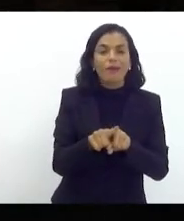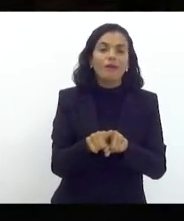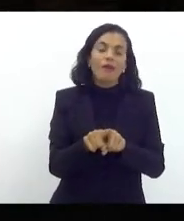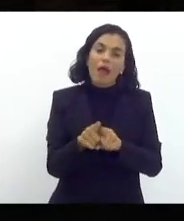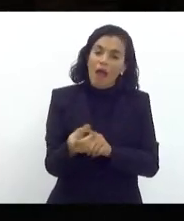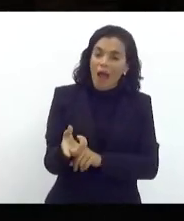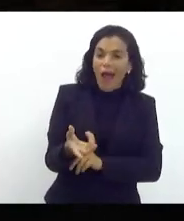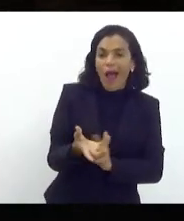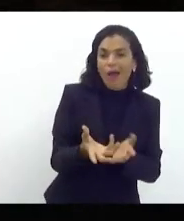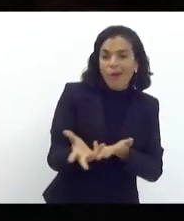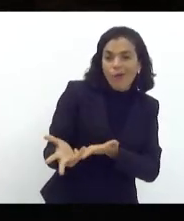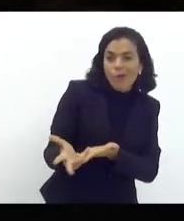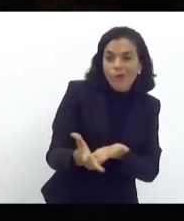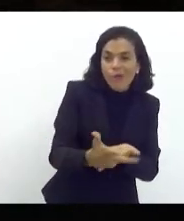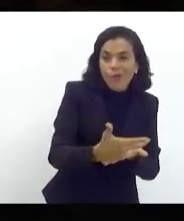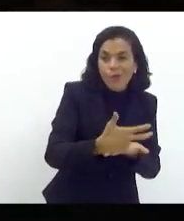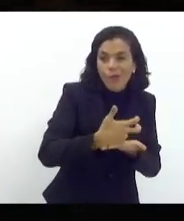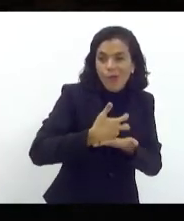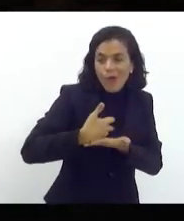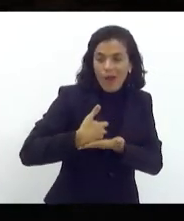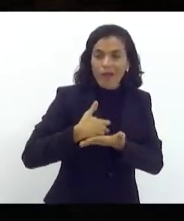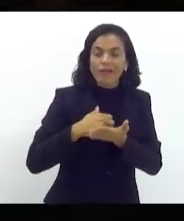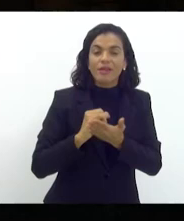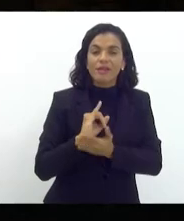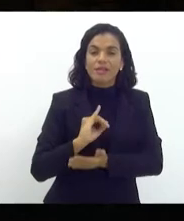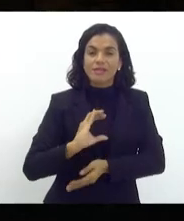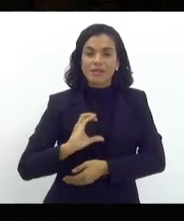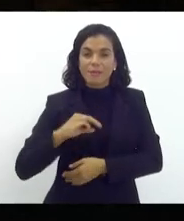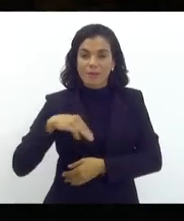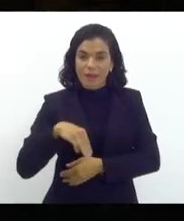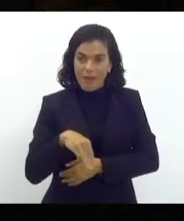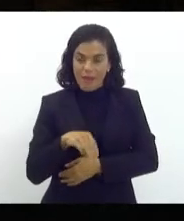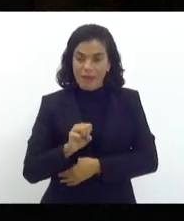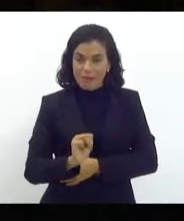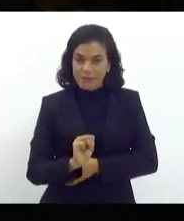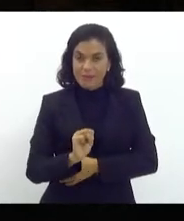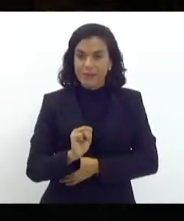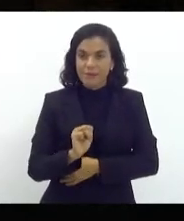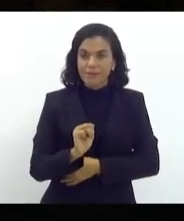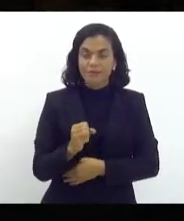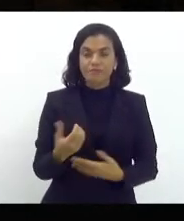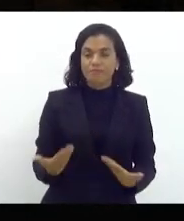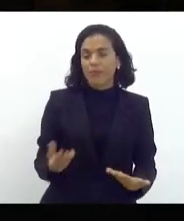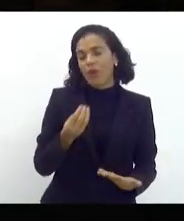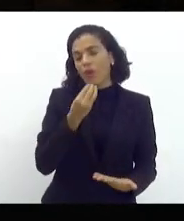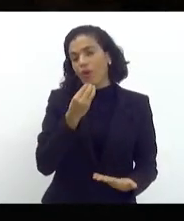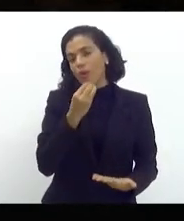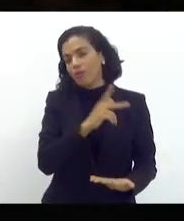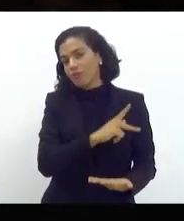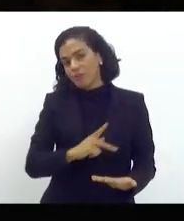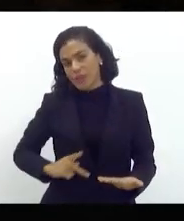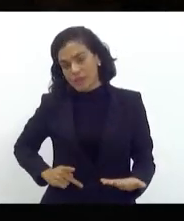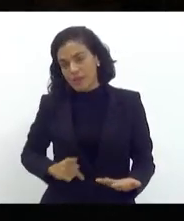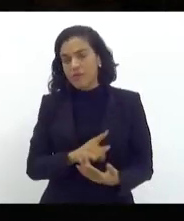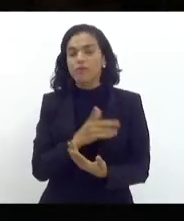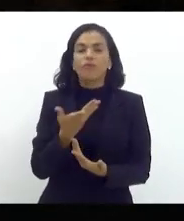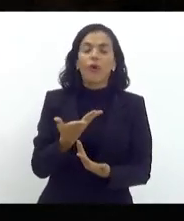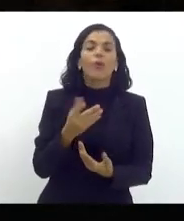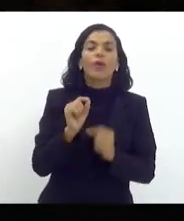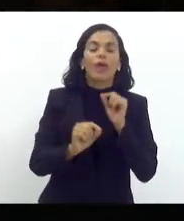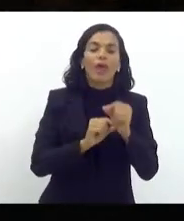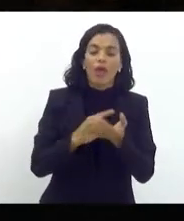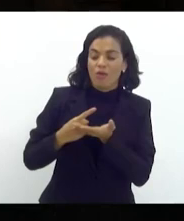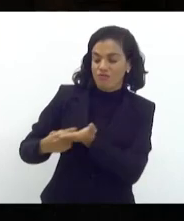arrecadação de ICMS e mais grave chora presidente que isso foi um objeto de